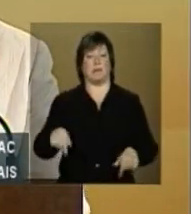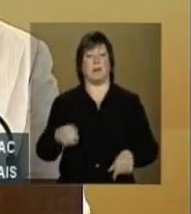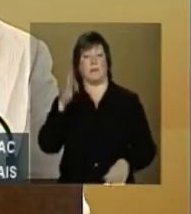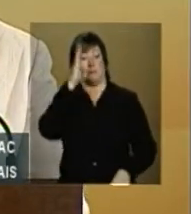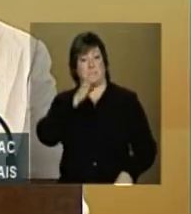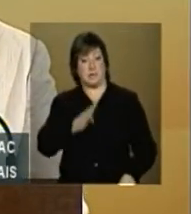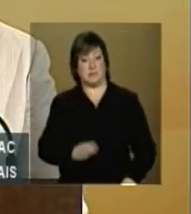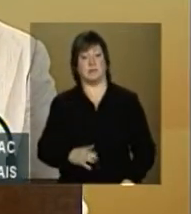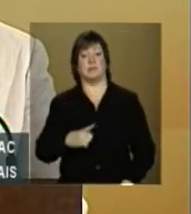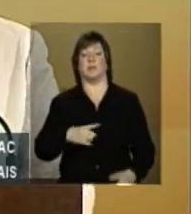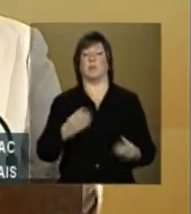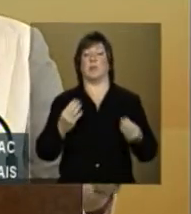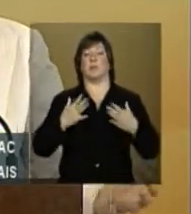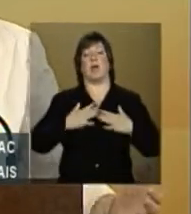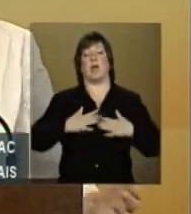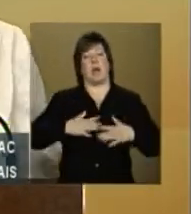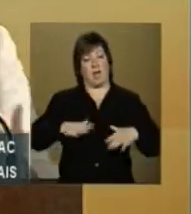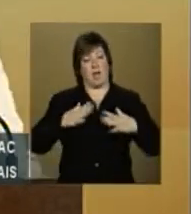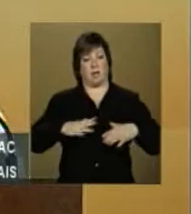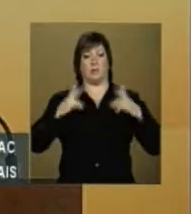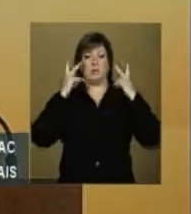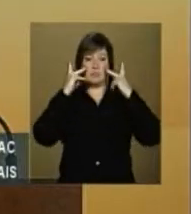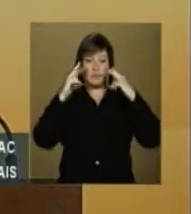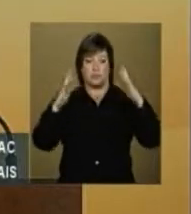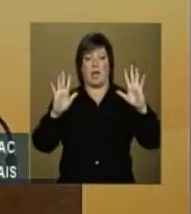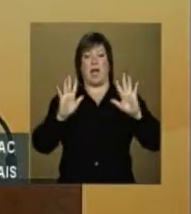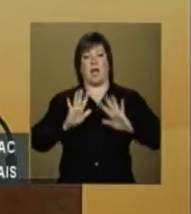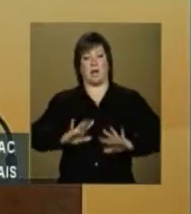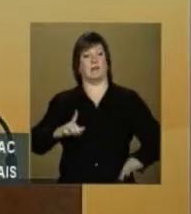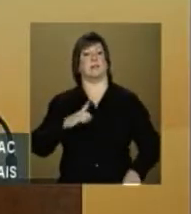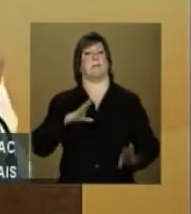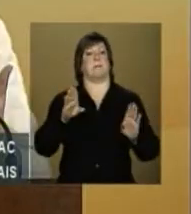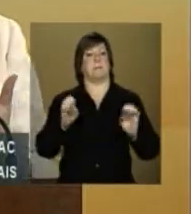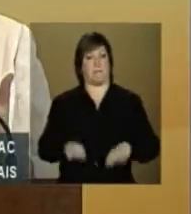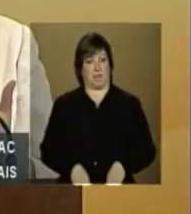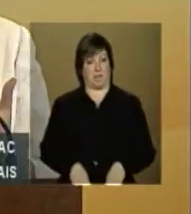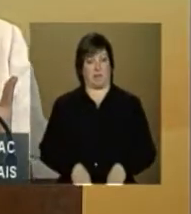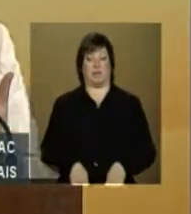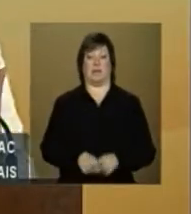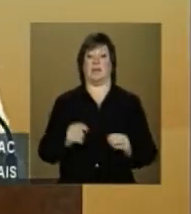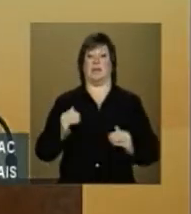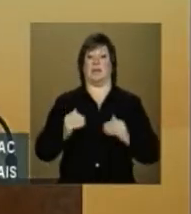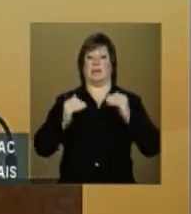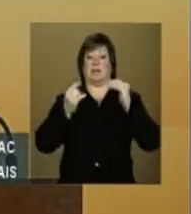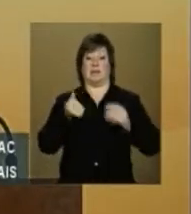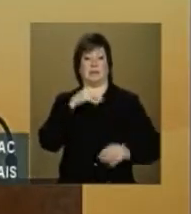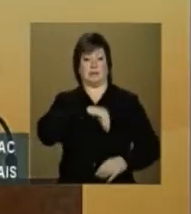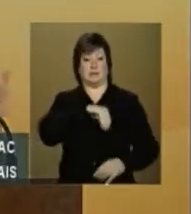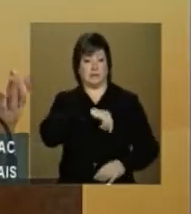é bastante confortável. Então, veja, crescimento com distribuição de renda,